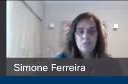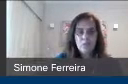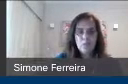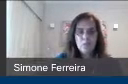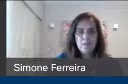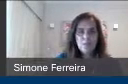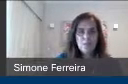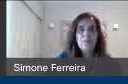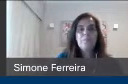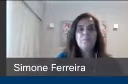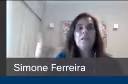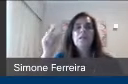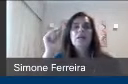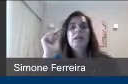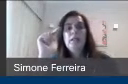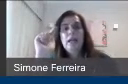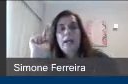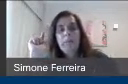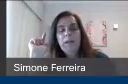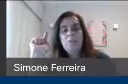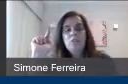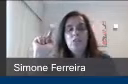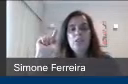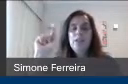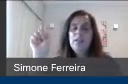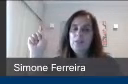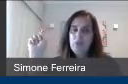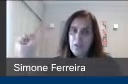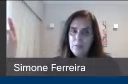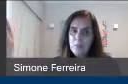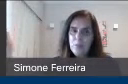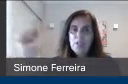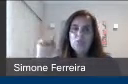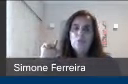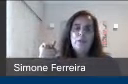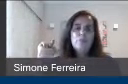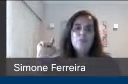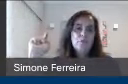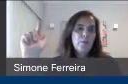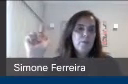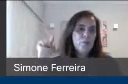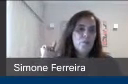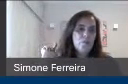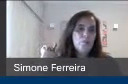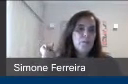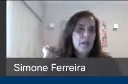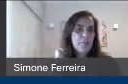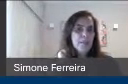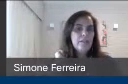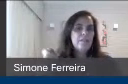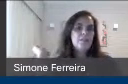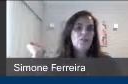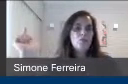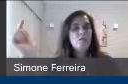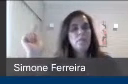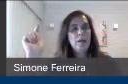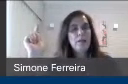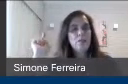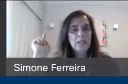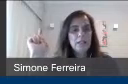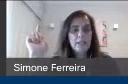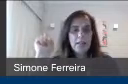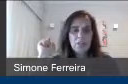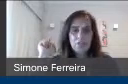vocês vão ver todos os requisitos lá. E a partir, em novembro, no meio de novembro, nós vamos abrir as inscrições